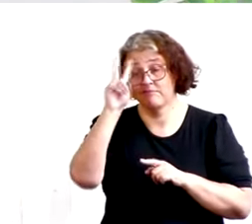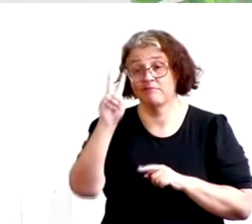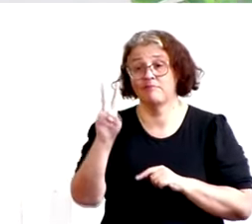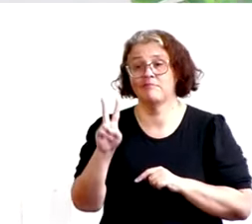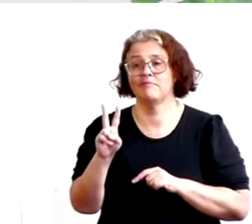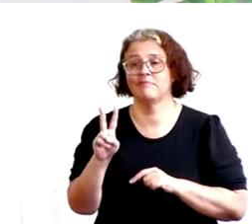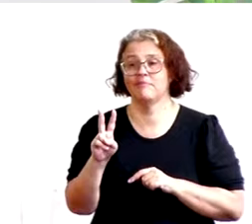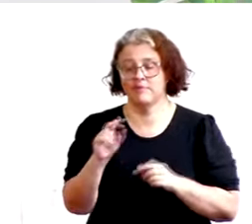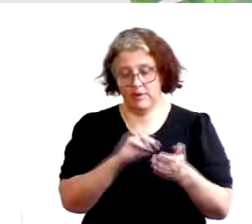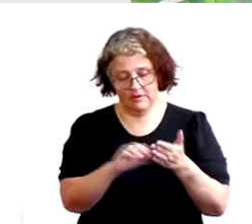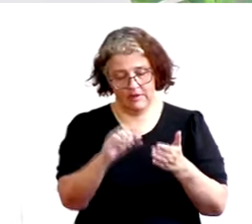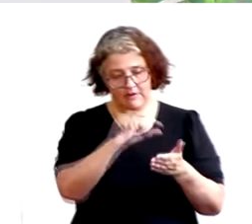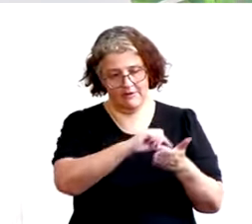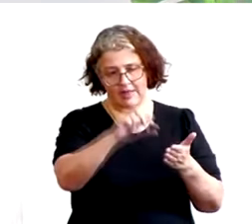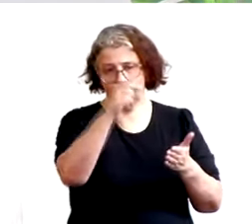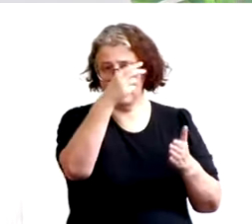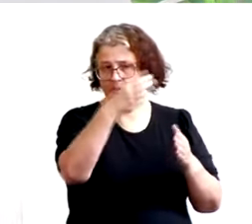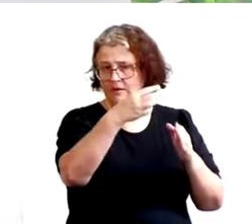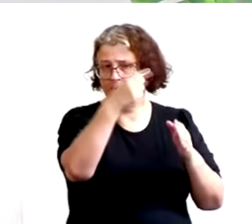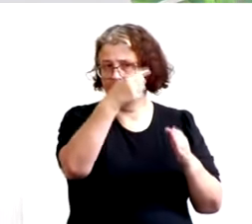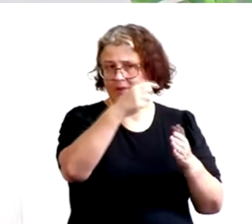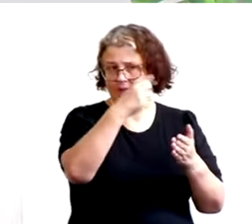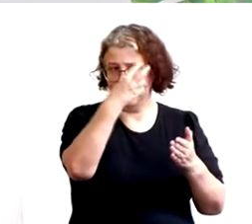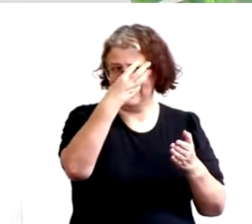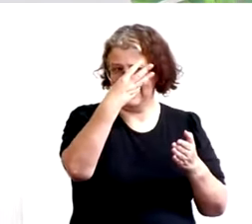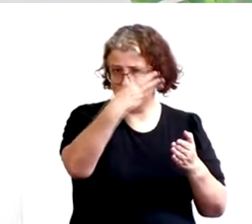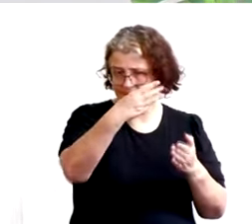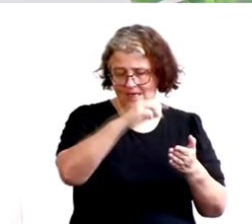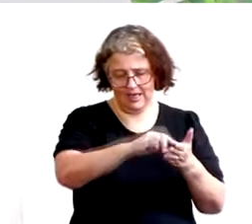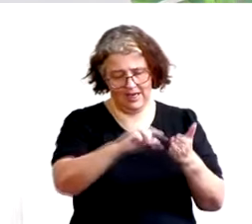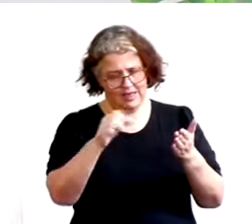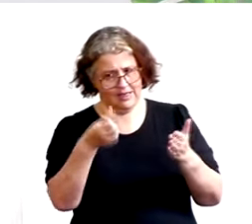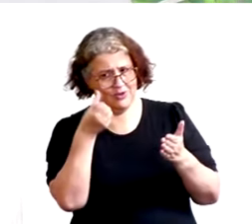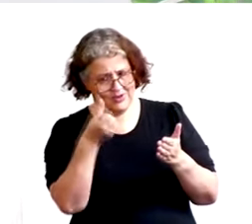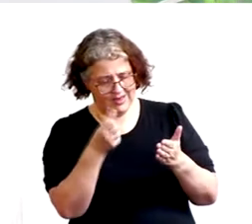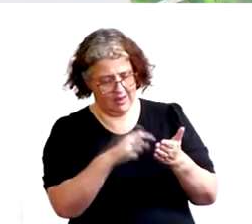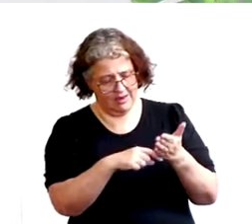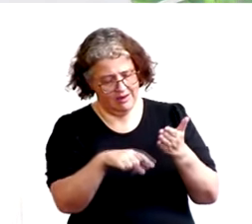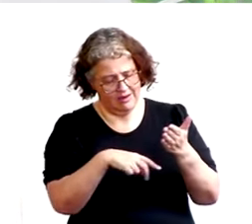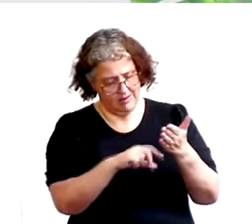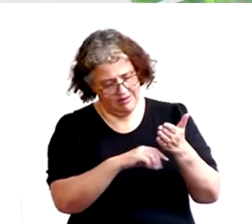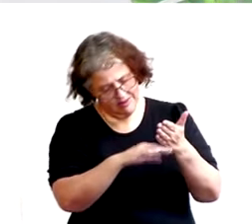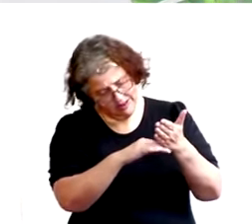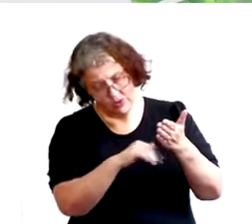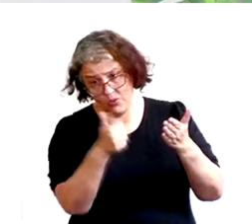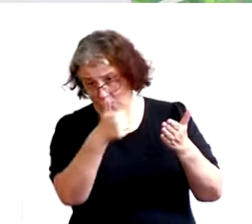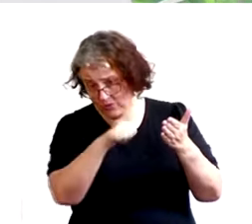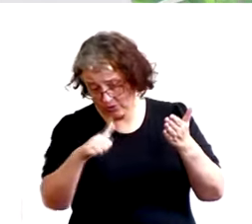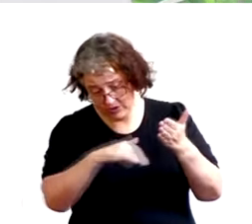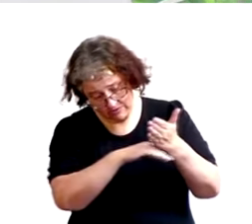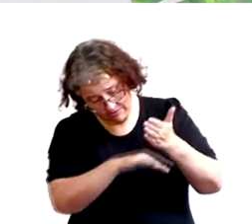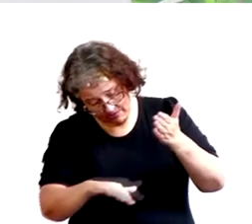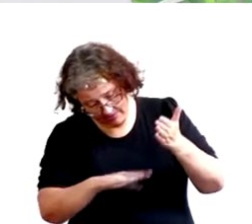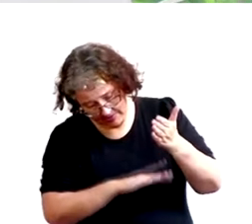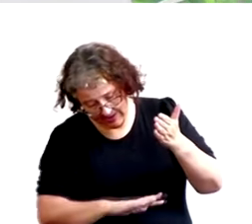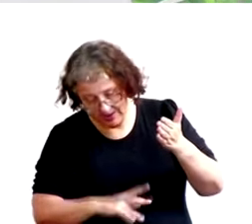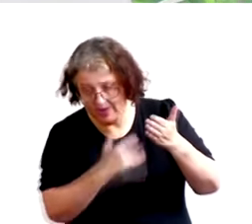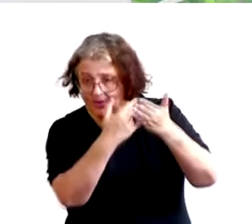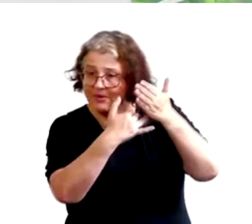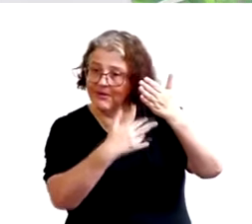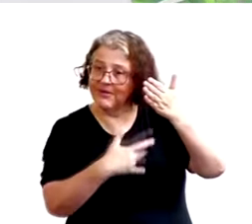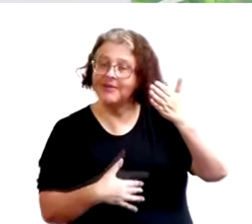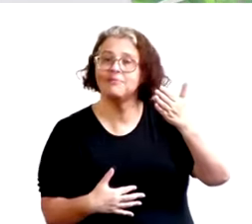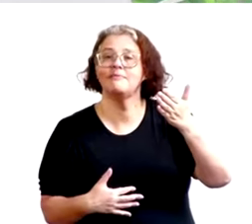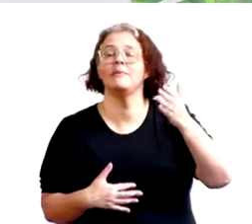no verso 3 e no verso 6 no entanto aqui o salmista passa a refletir sobre os